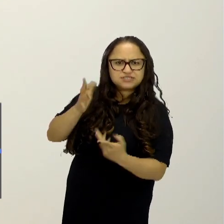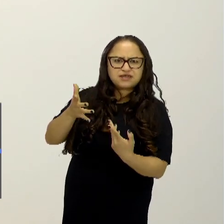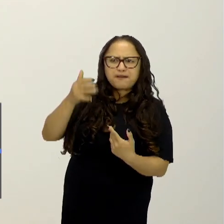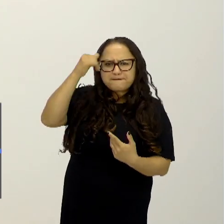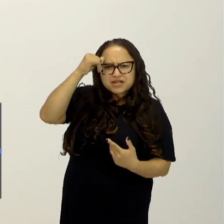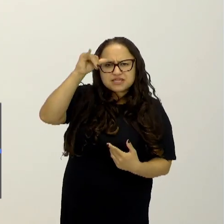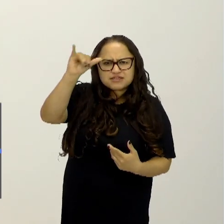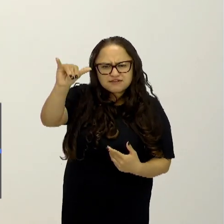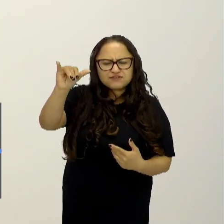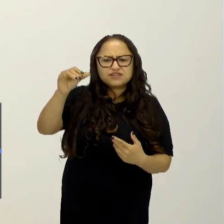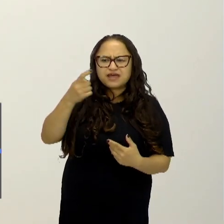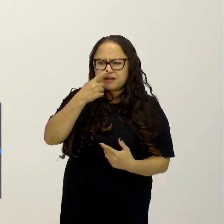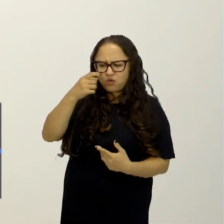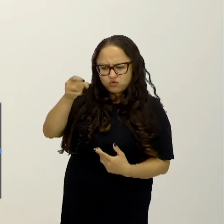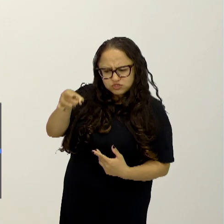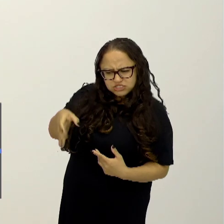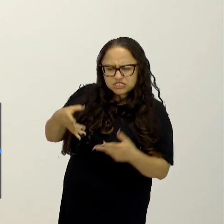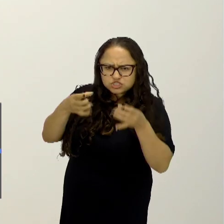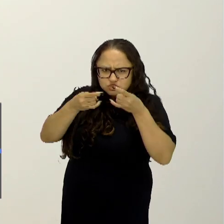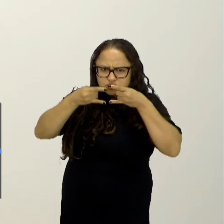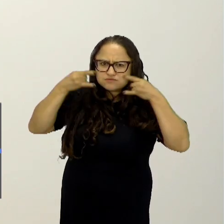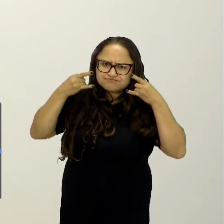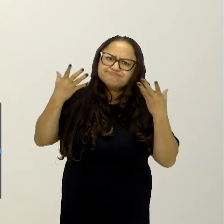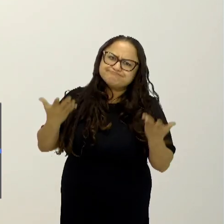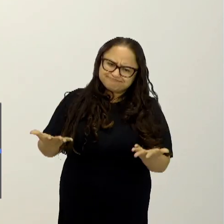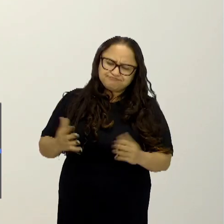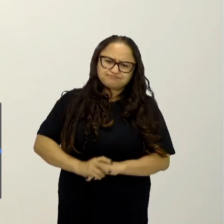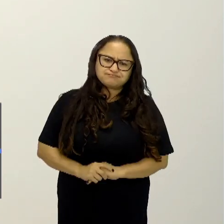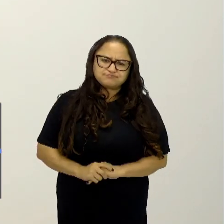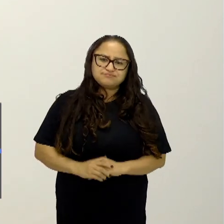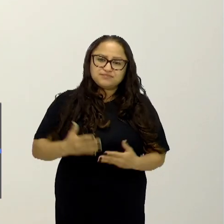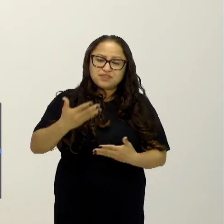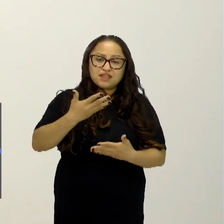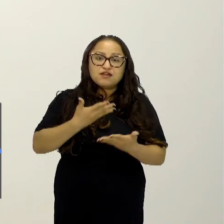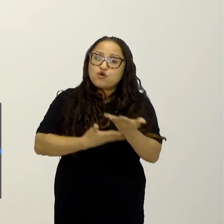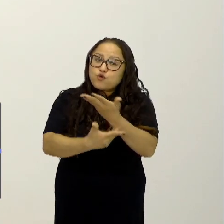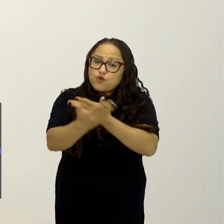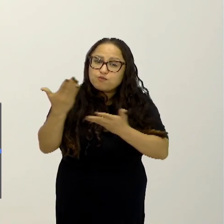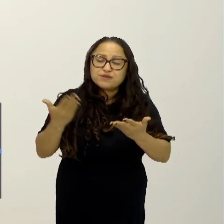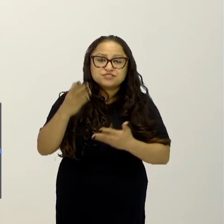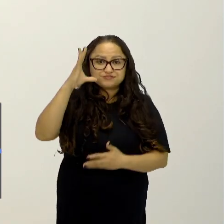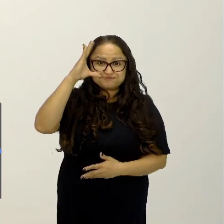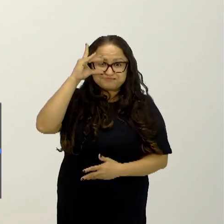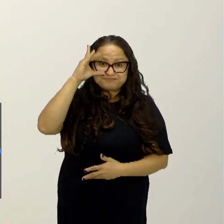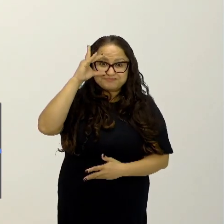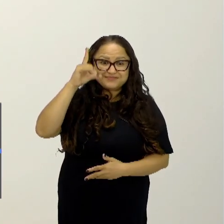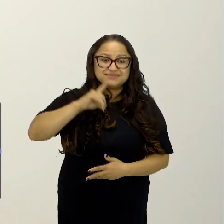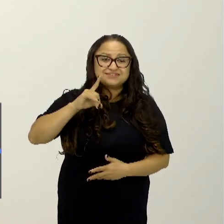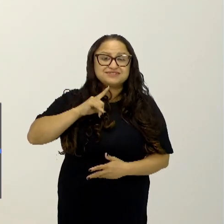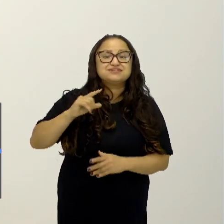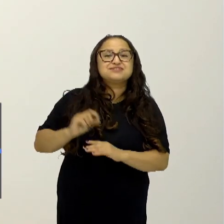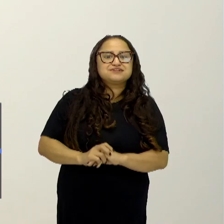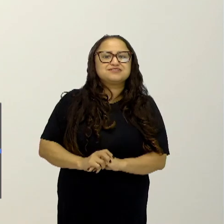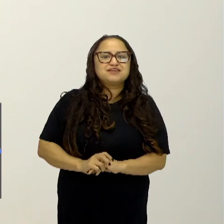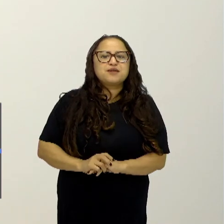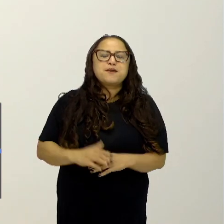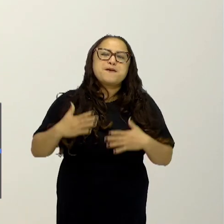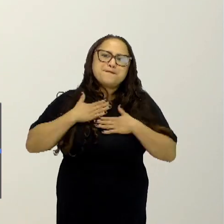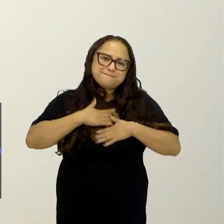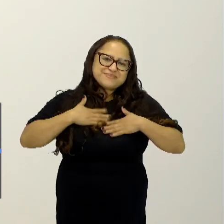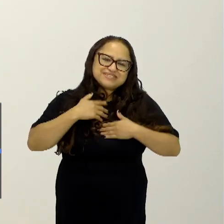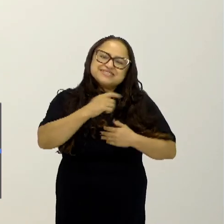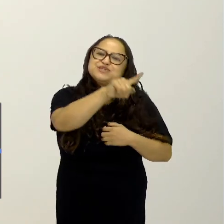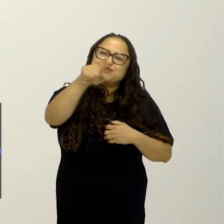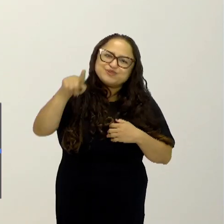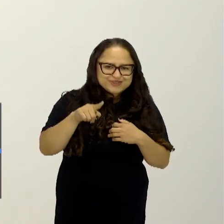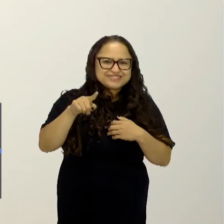descarte inadequado das máscaras, certo? Então, compartilhe com a gente Língua Portuguesa, CMSP_EM. Foi um prazer estar